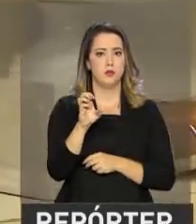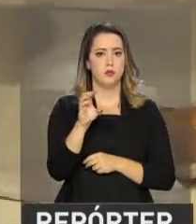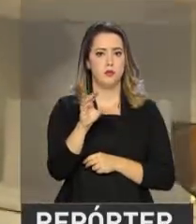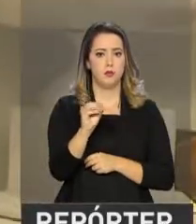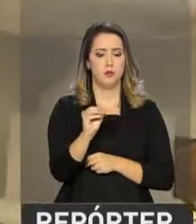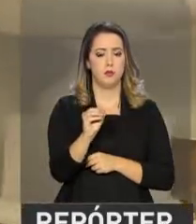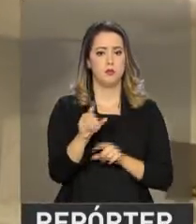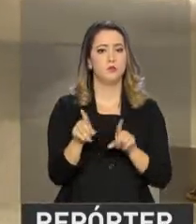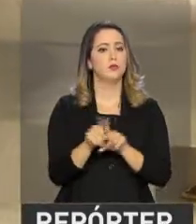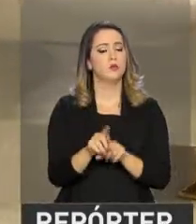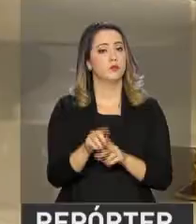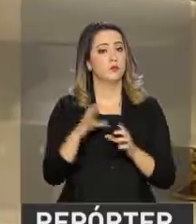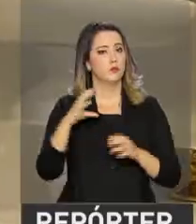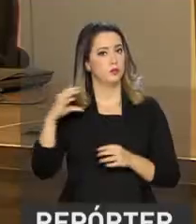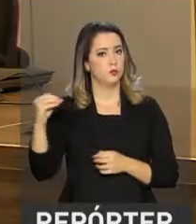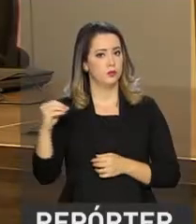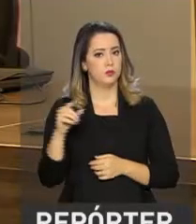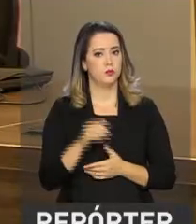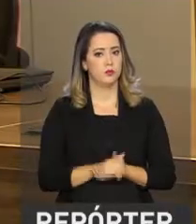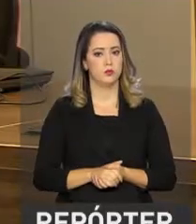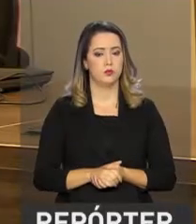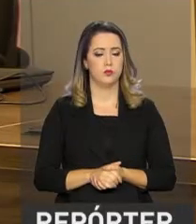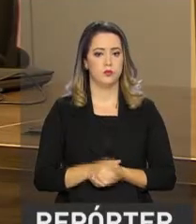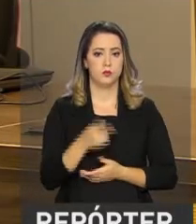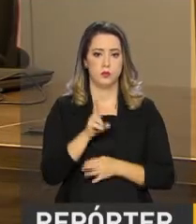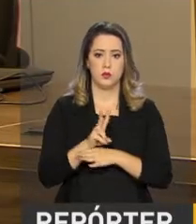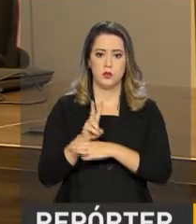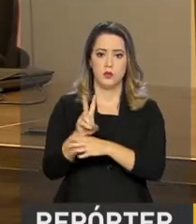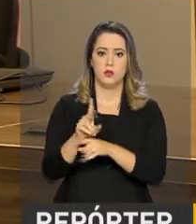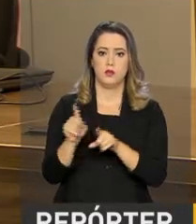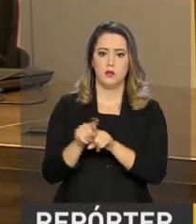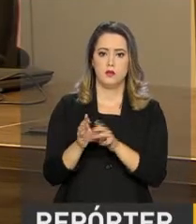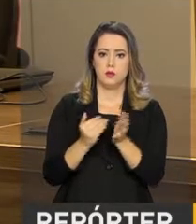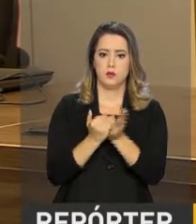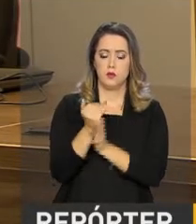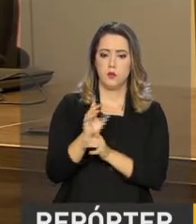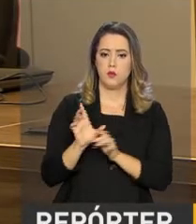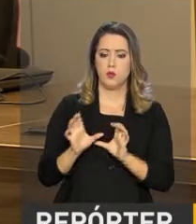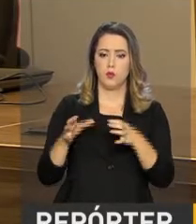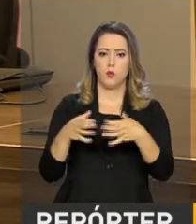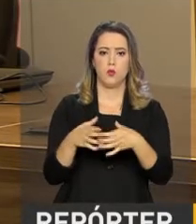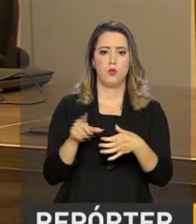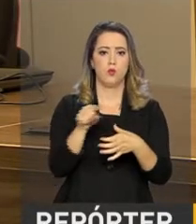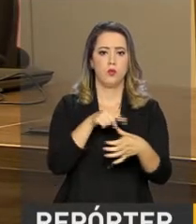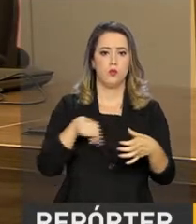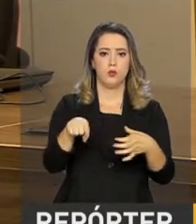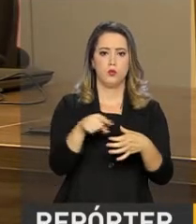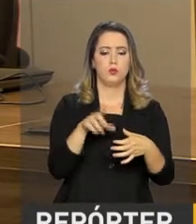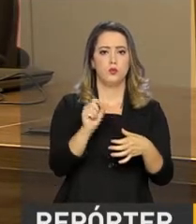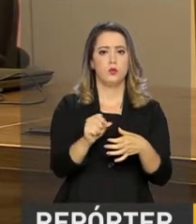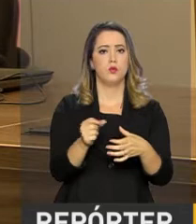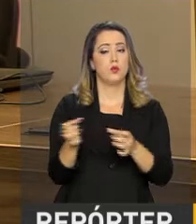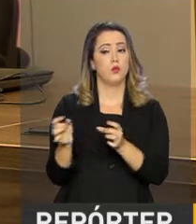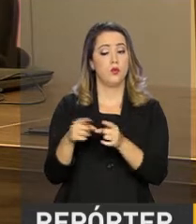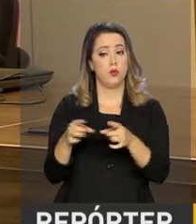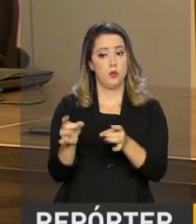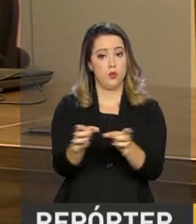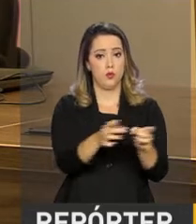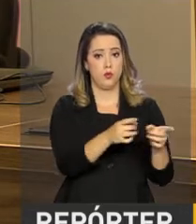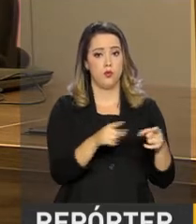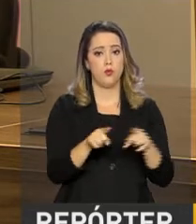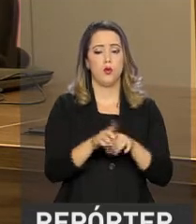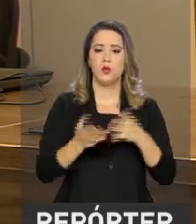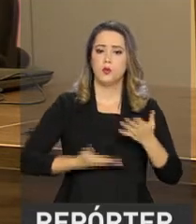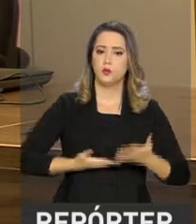desenvolvimento do centro oeste sudeco ela financia desde empreendimentos voltados para o setor a área de comércio e